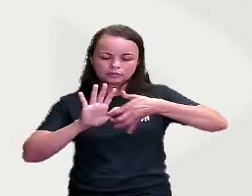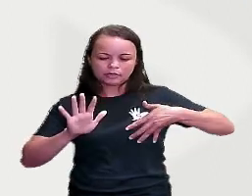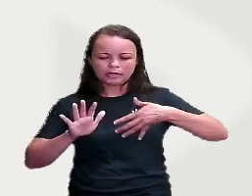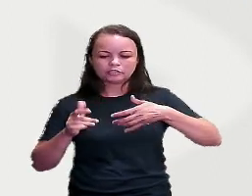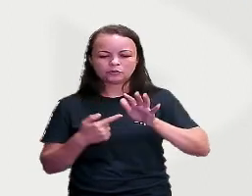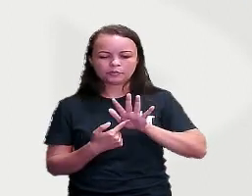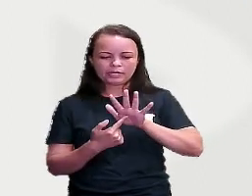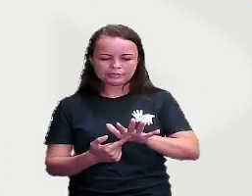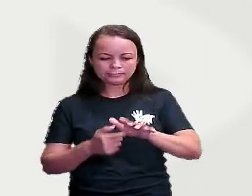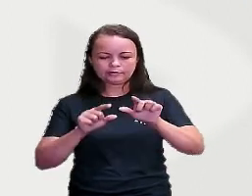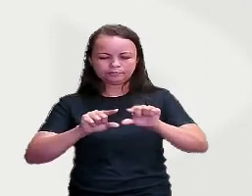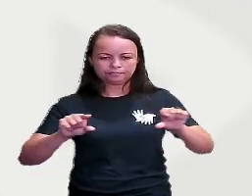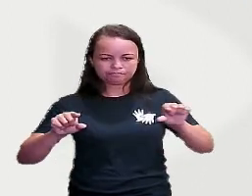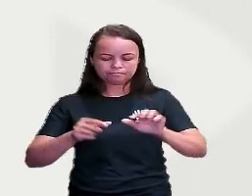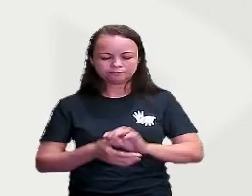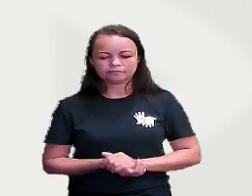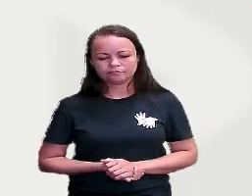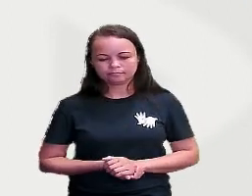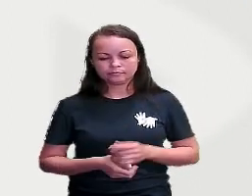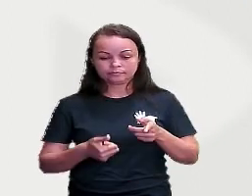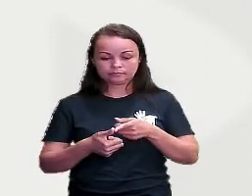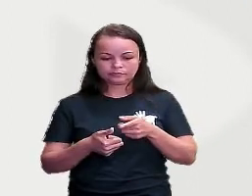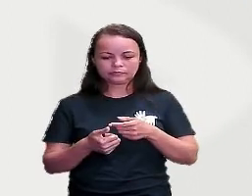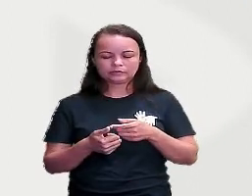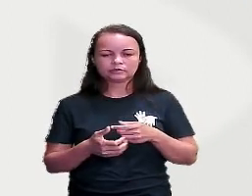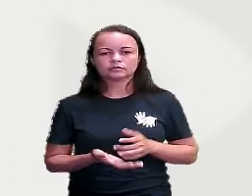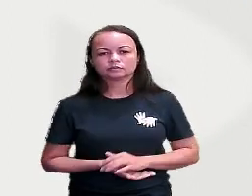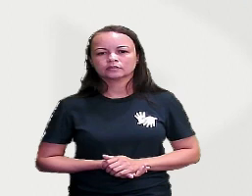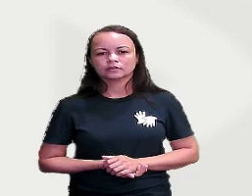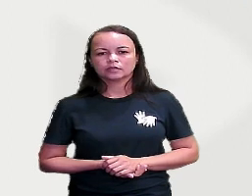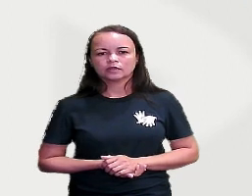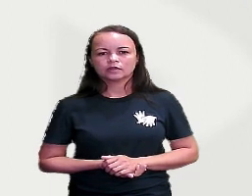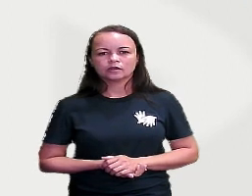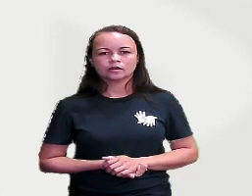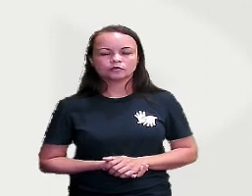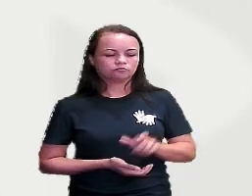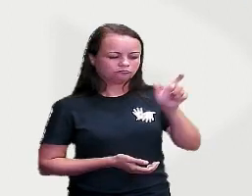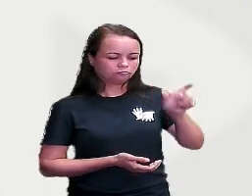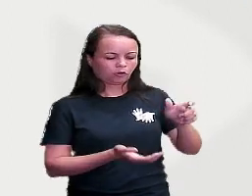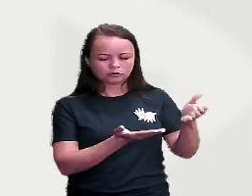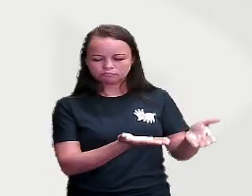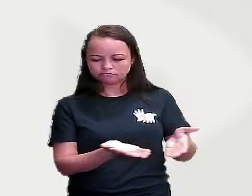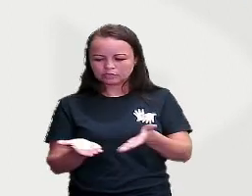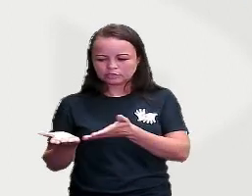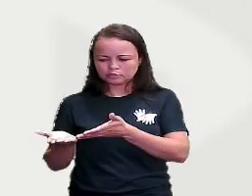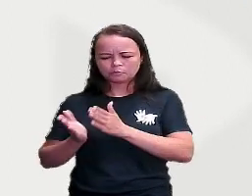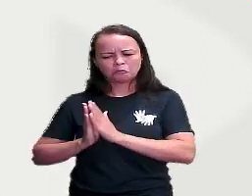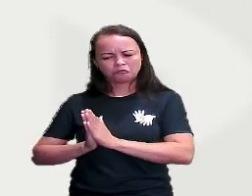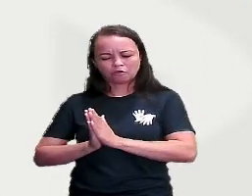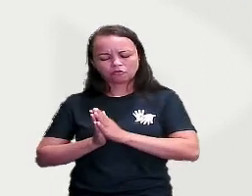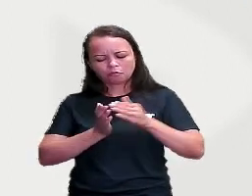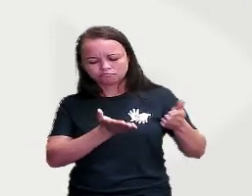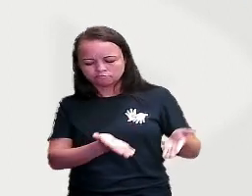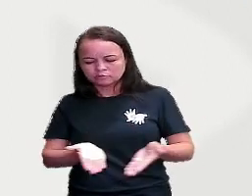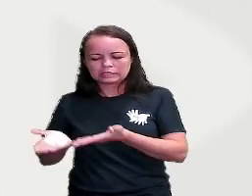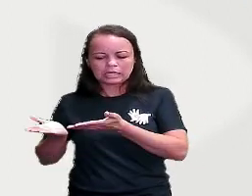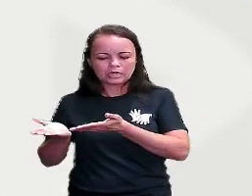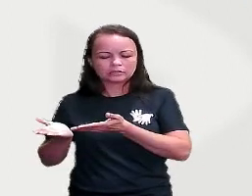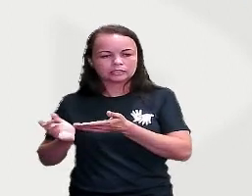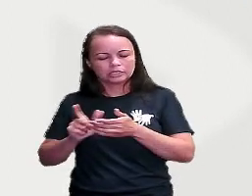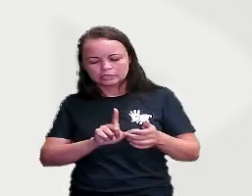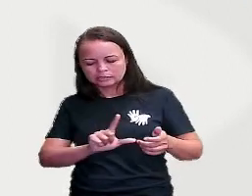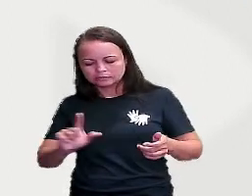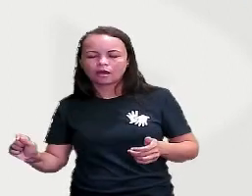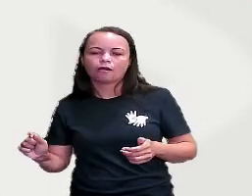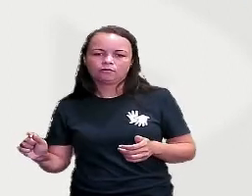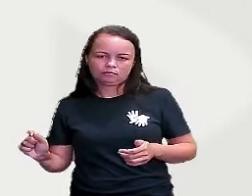abaixo? Primeiro, convide-o a retirar-se, por favor. Então, no caso, a pessoa está pedindo para que essa pessoa saia,